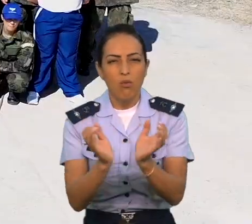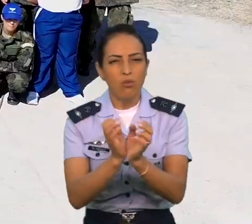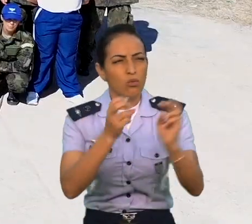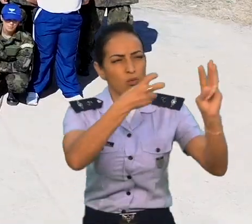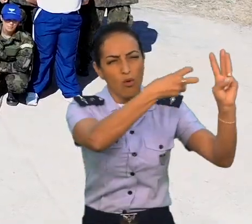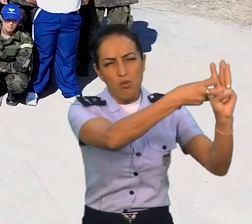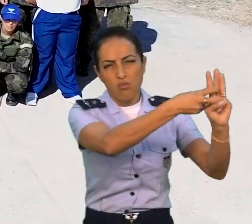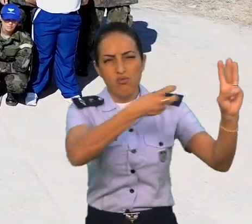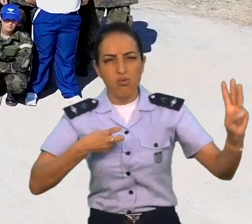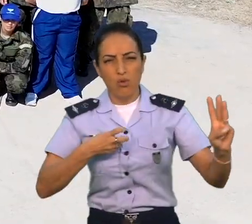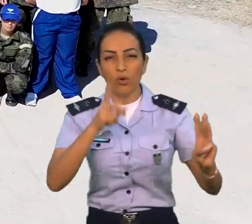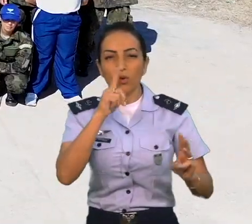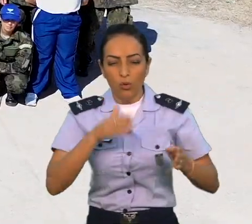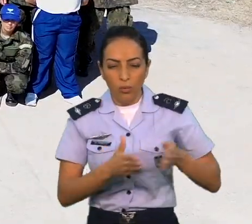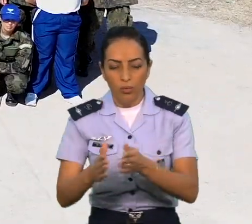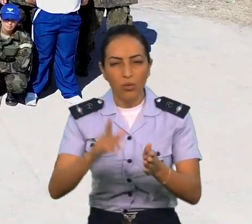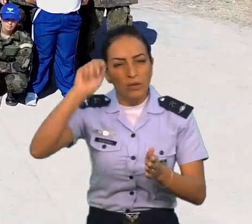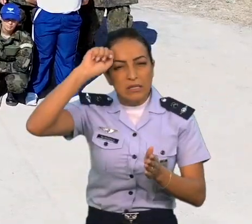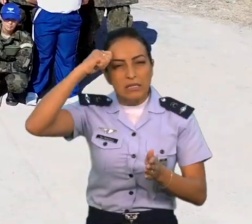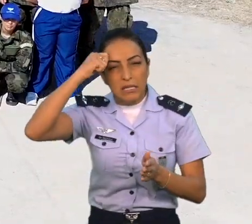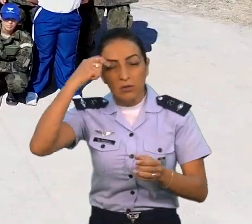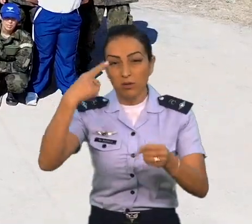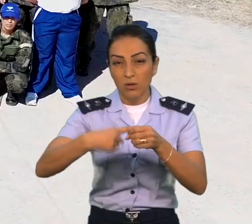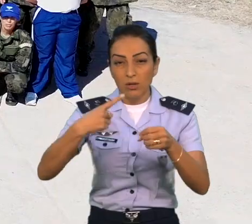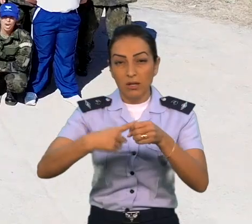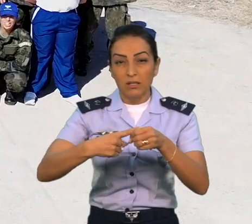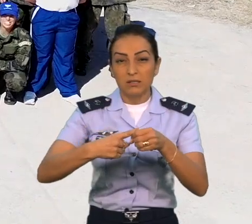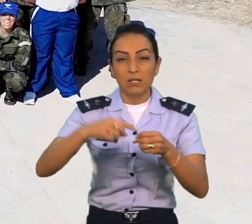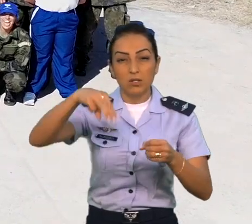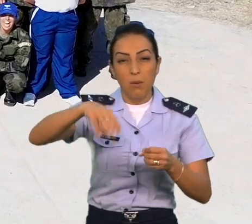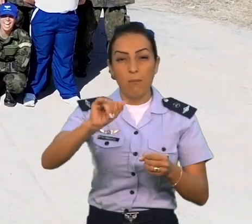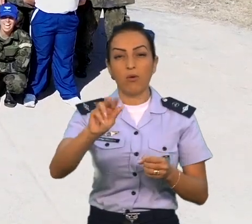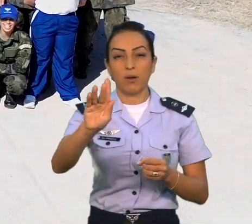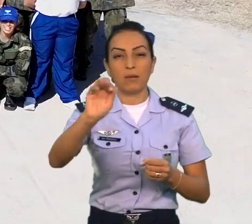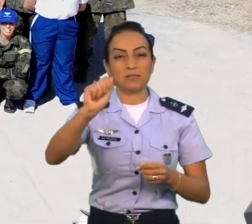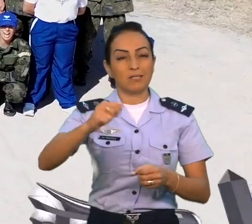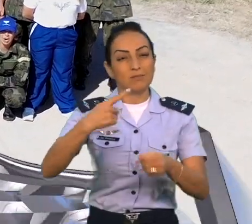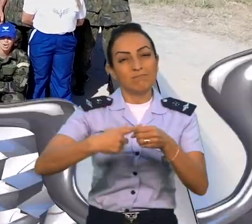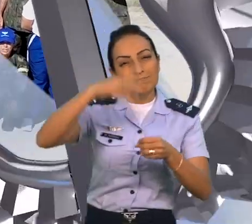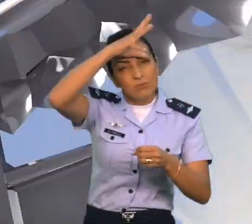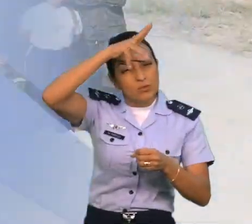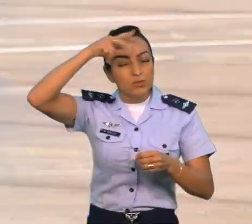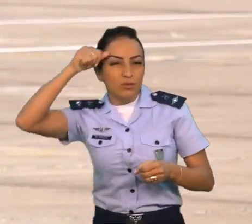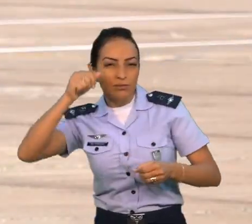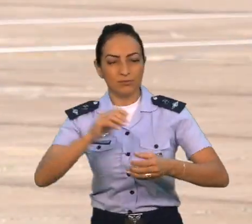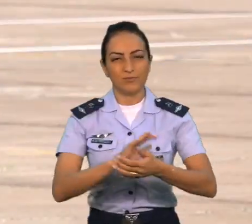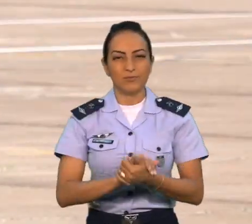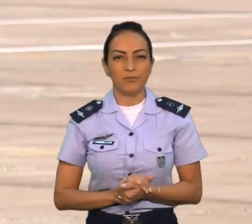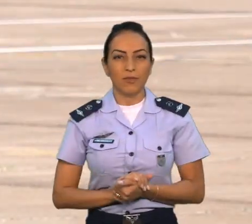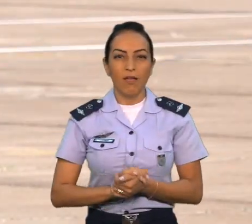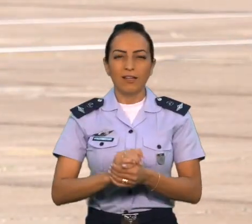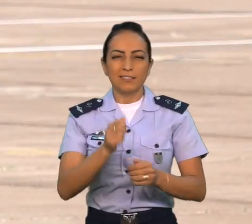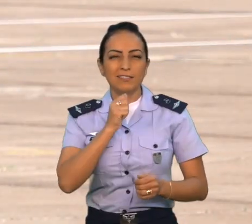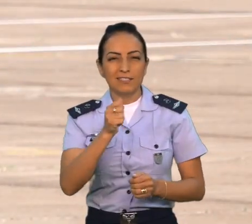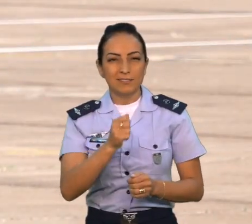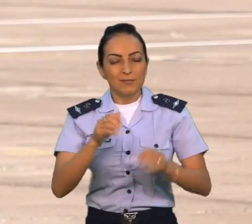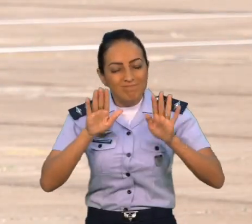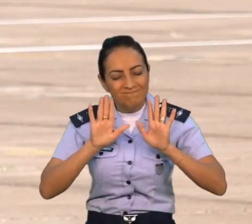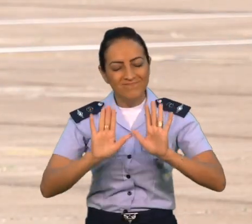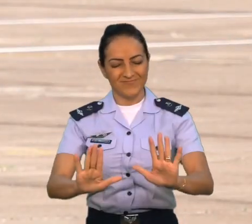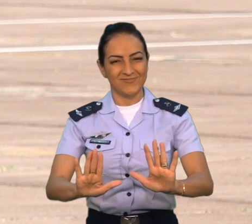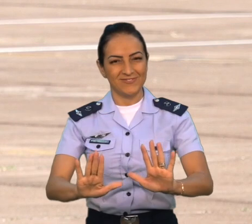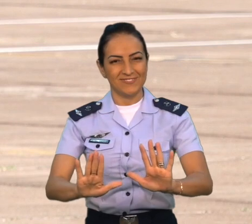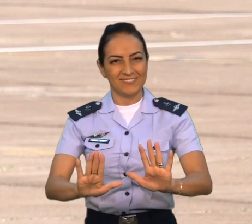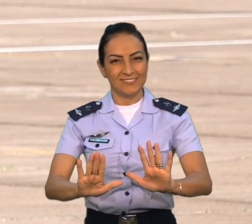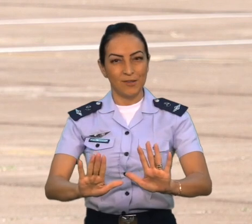das margens do Rio Negro, nas localidades de Moura e Barcelos, no Amazonas. Esta edição do FAB em Destaque fica